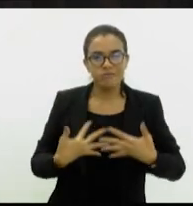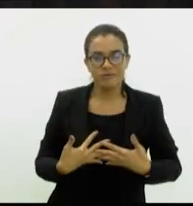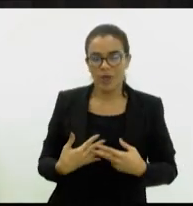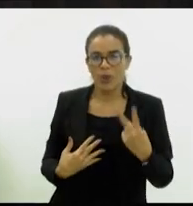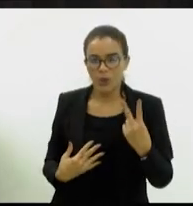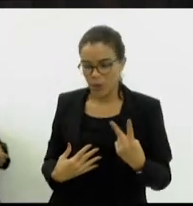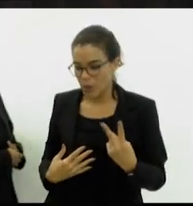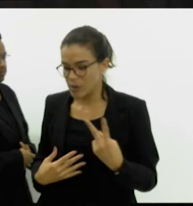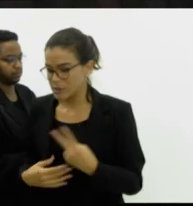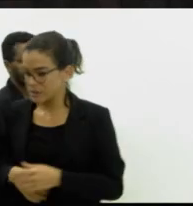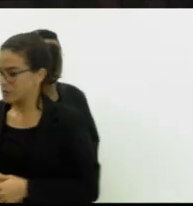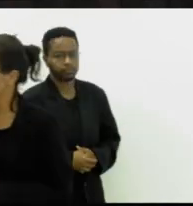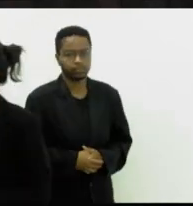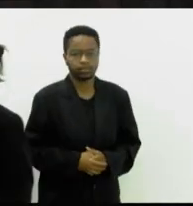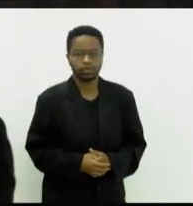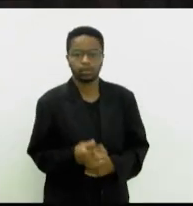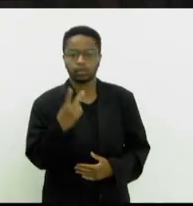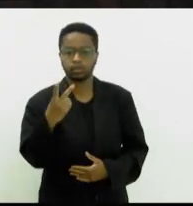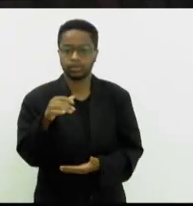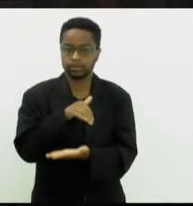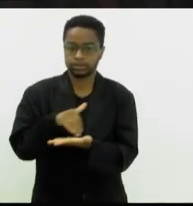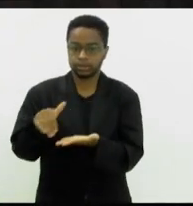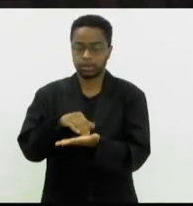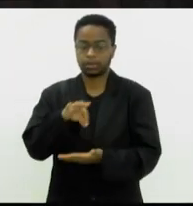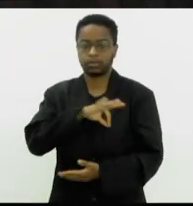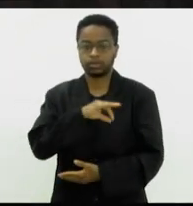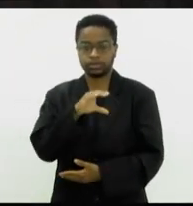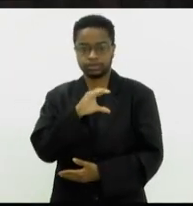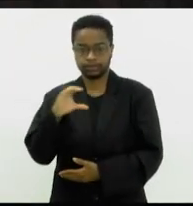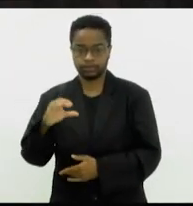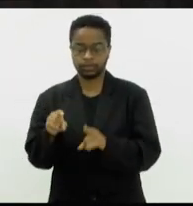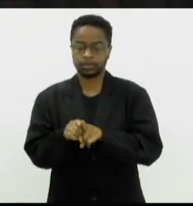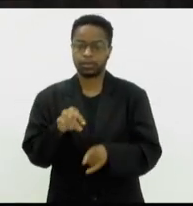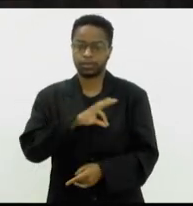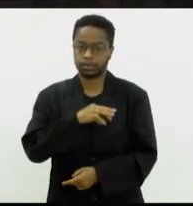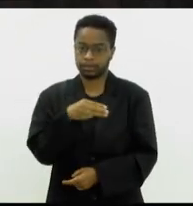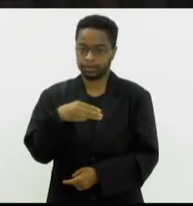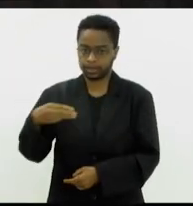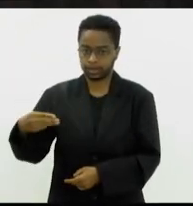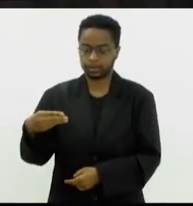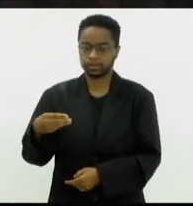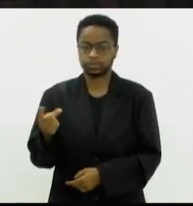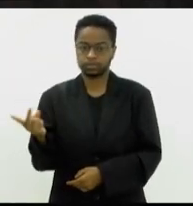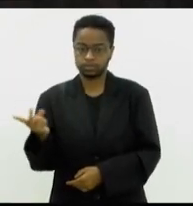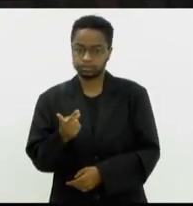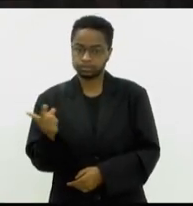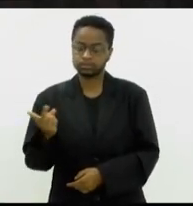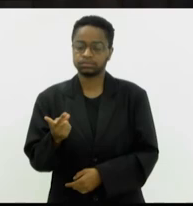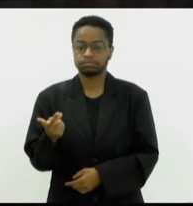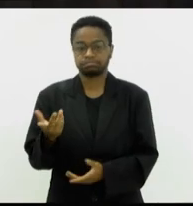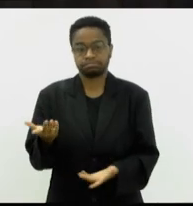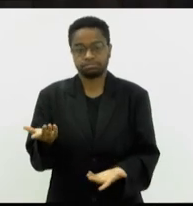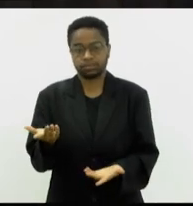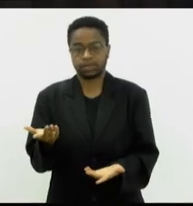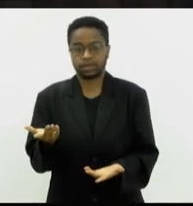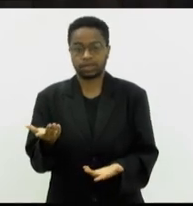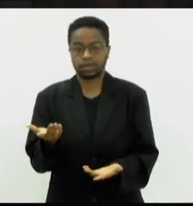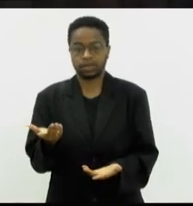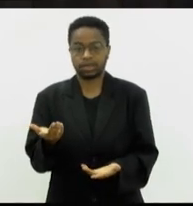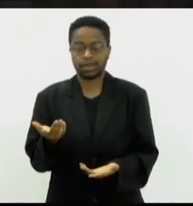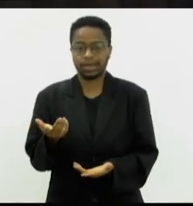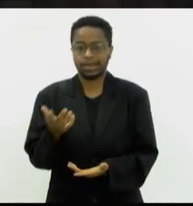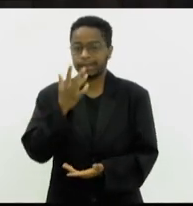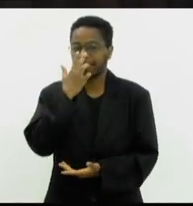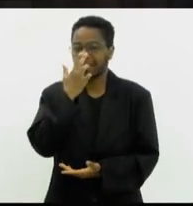secretários da Polícia Civil e da Polícia Militar estariam praticamente sendo